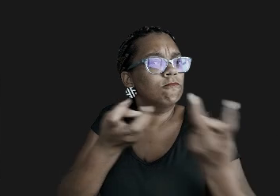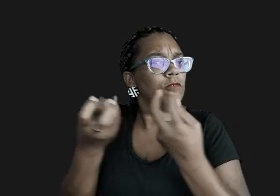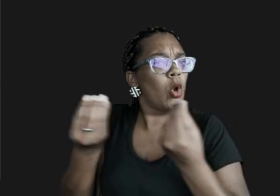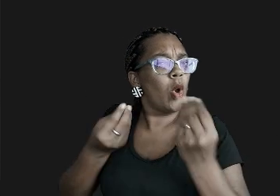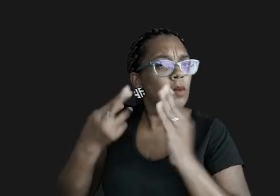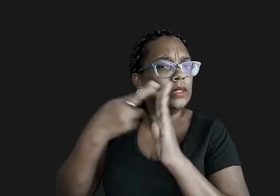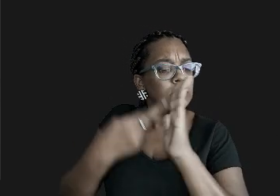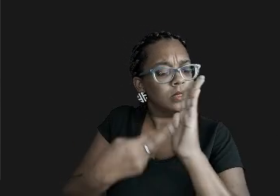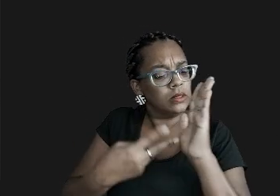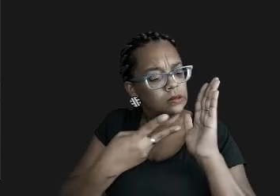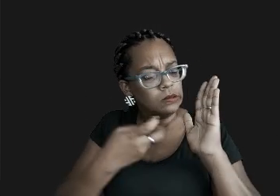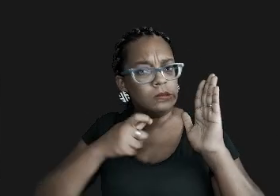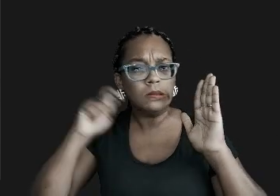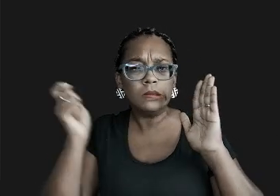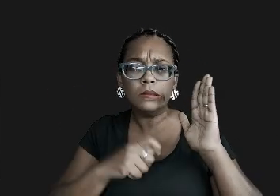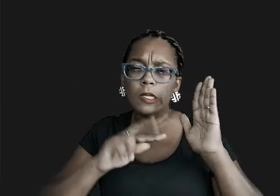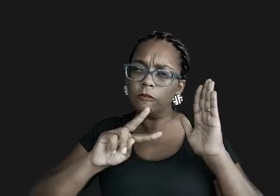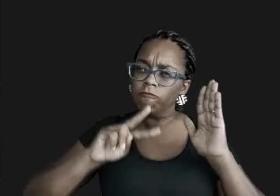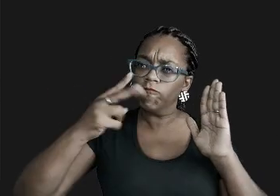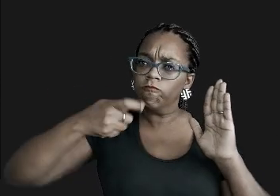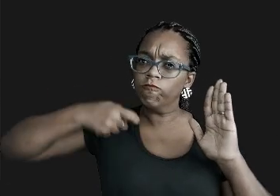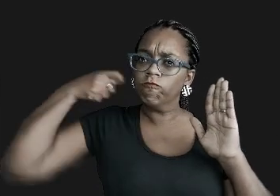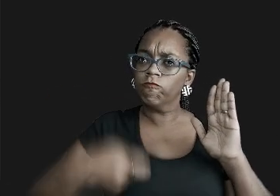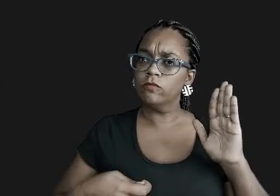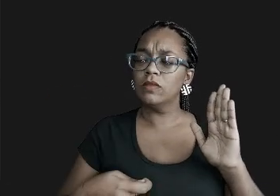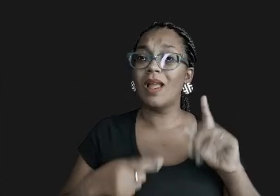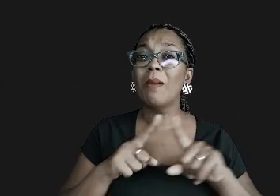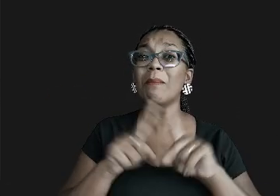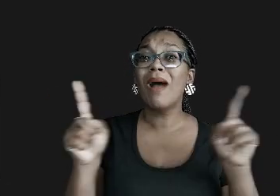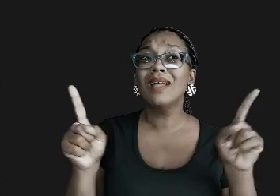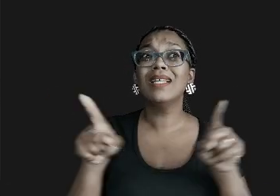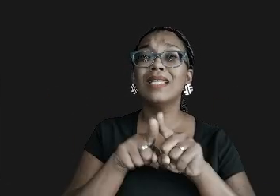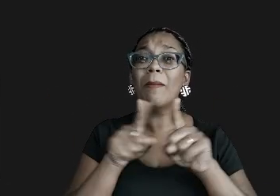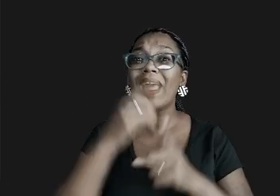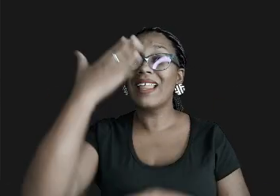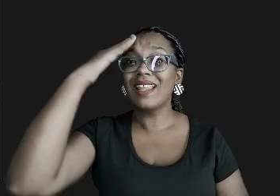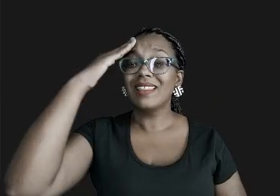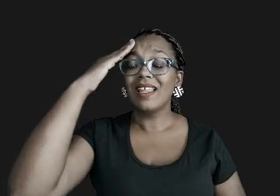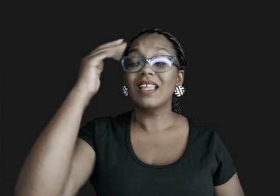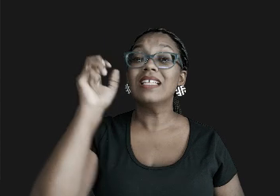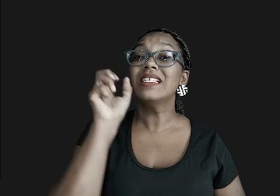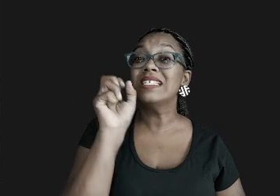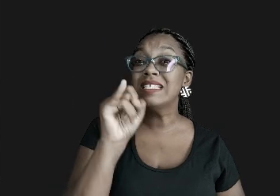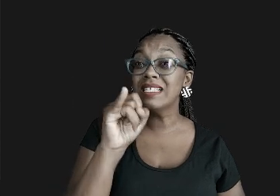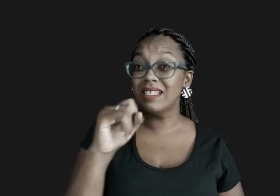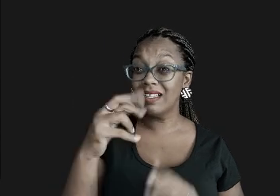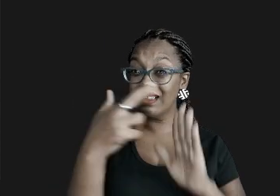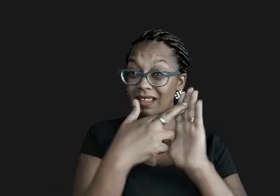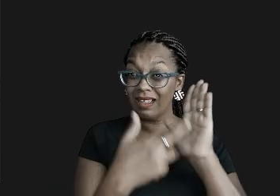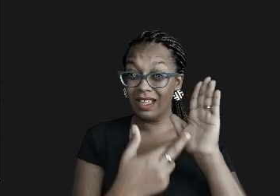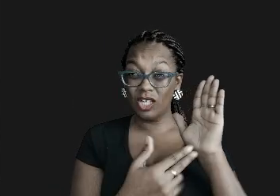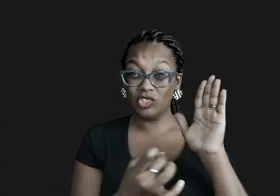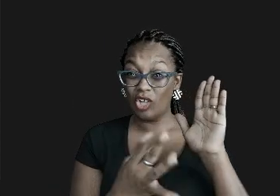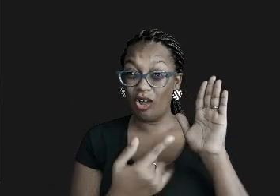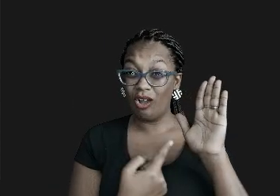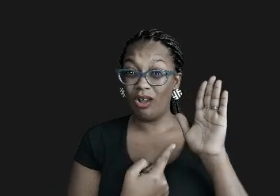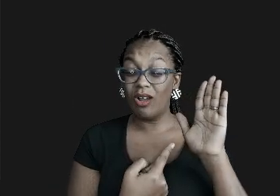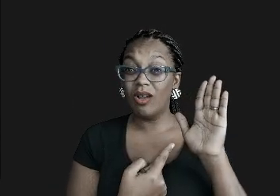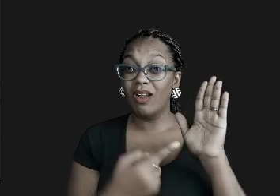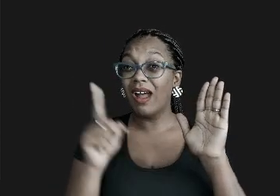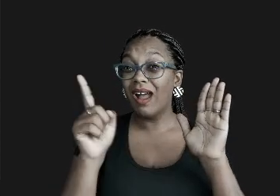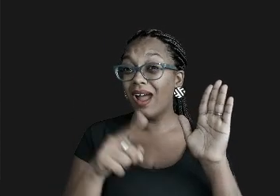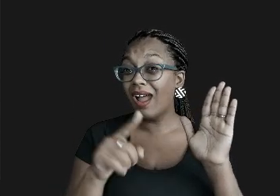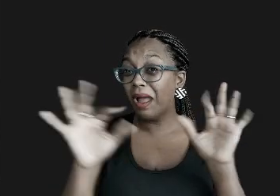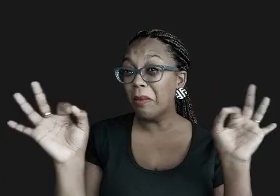nossas nações de fato podem se tornar um pouco mais rigorosas mas ao mesmo tempo tentar entender se a sanção por si só ela